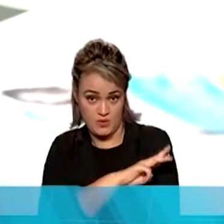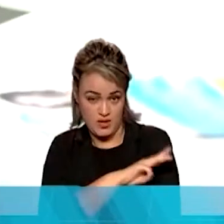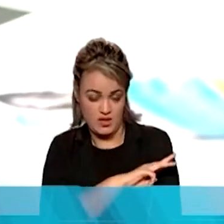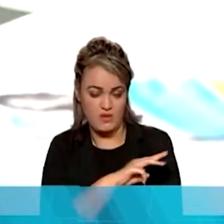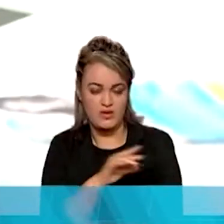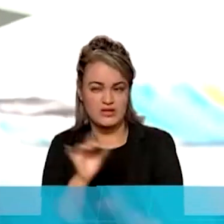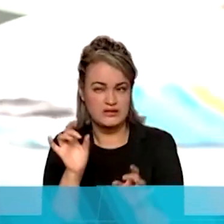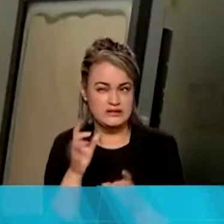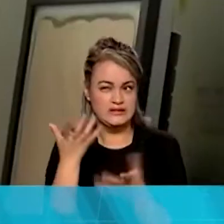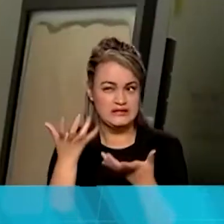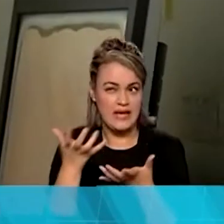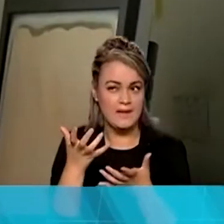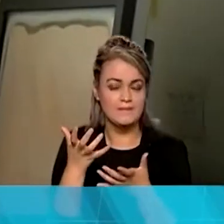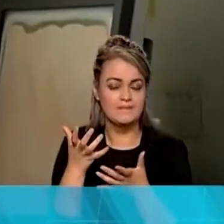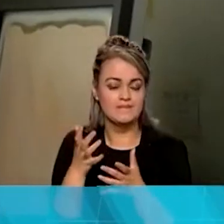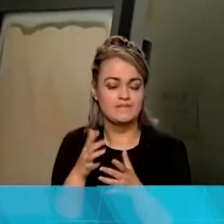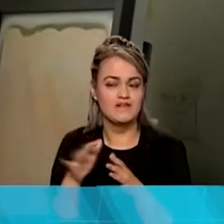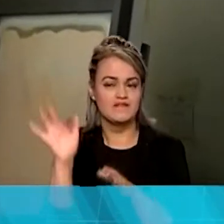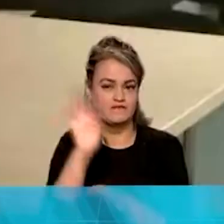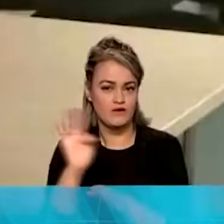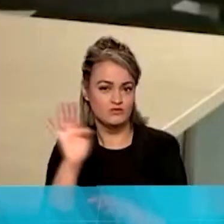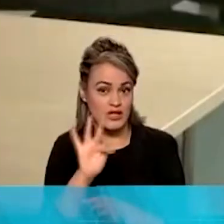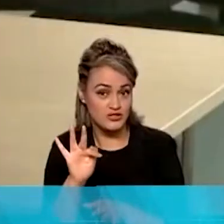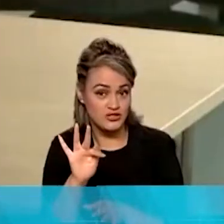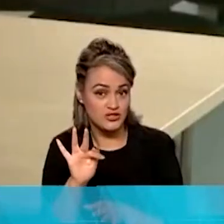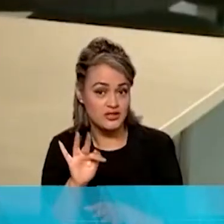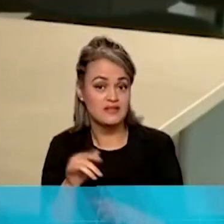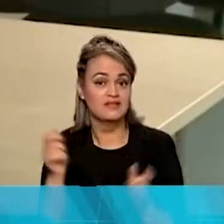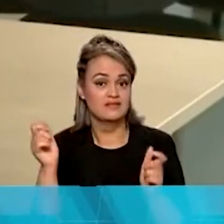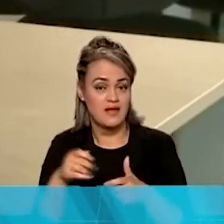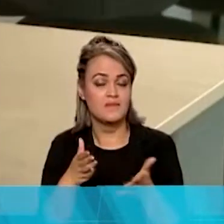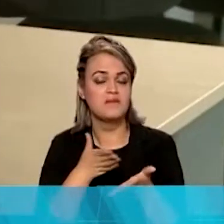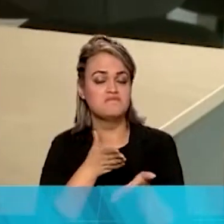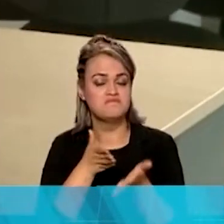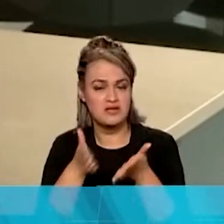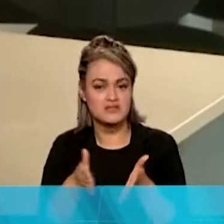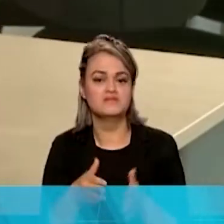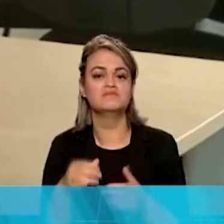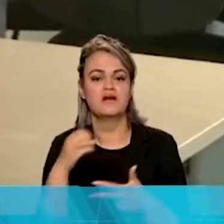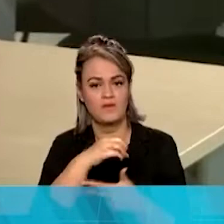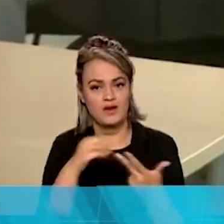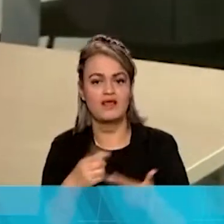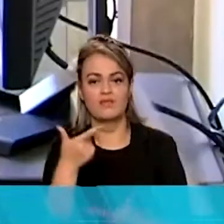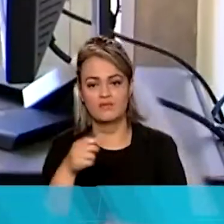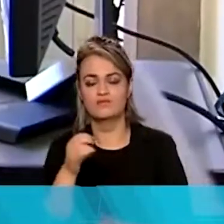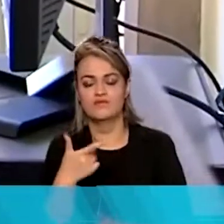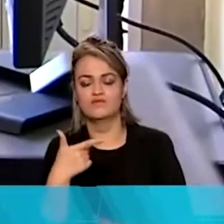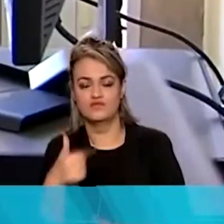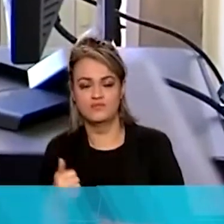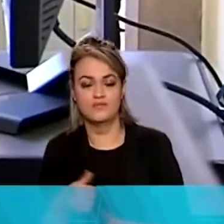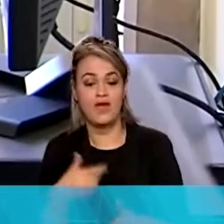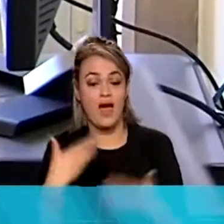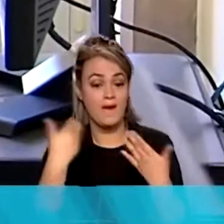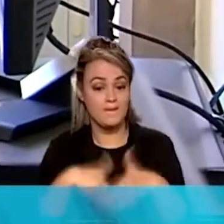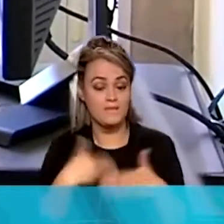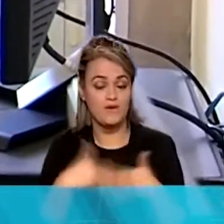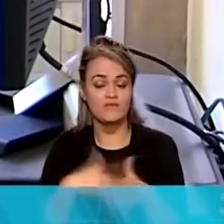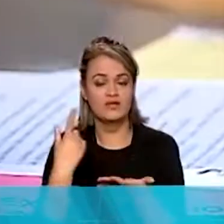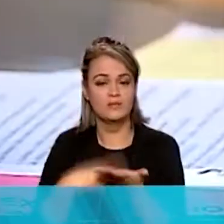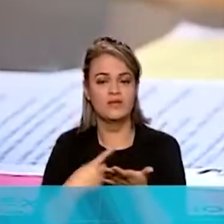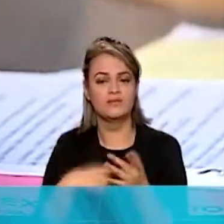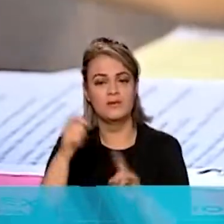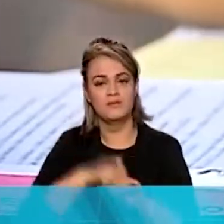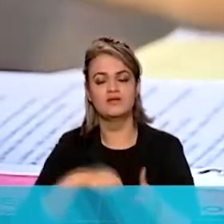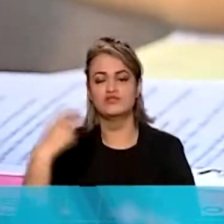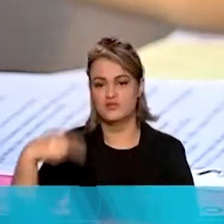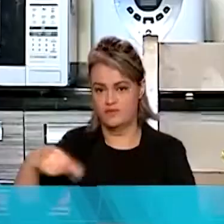tá mais de dez anos área responsável pelo Censo escolar além de ser doutorando em educação pela Universidade